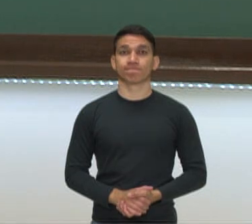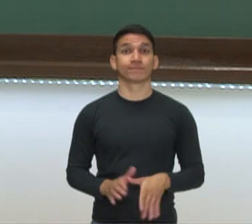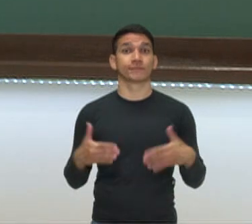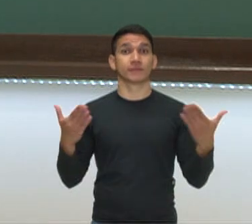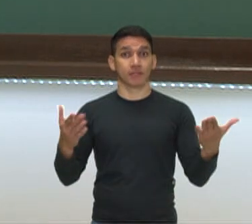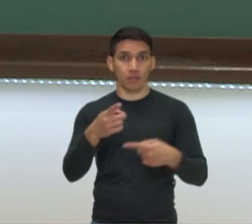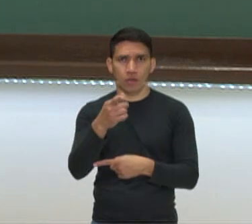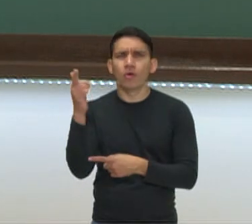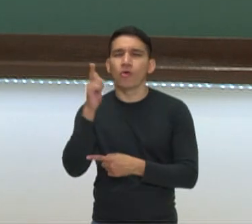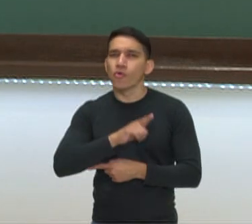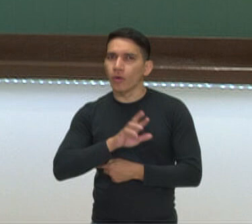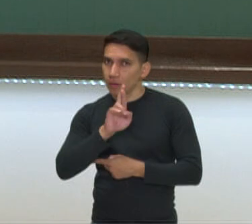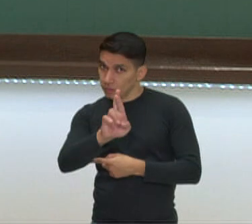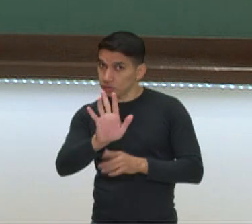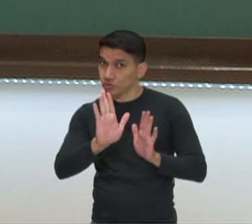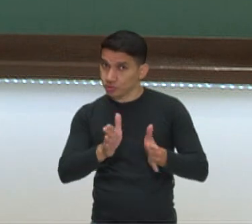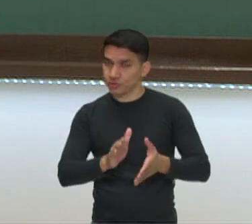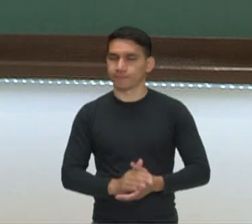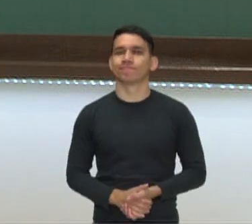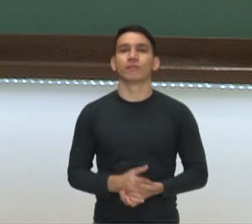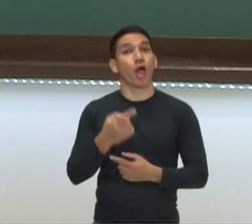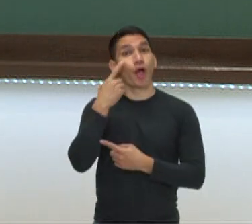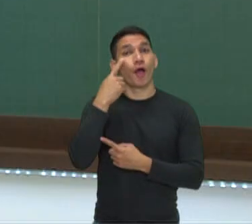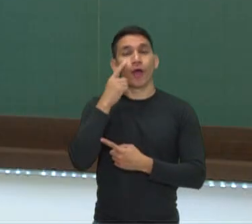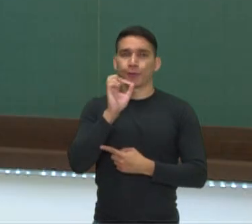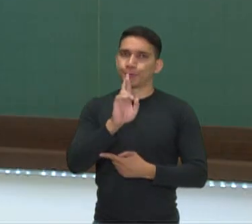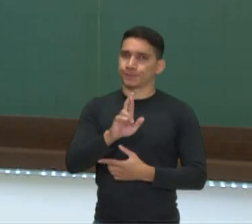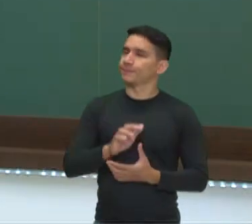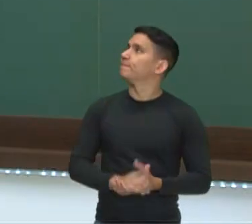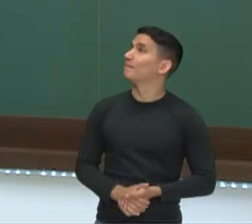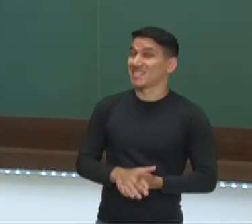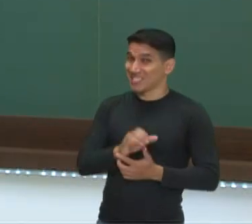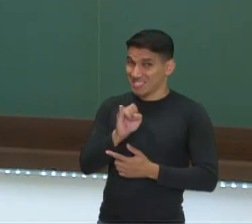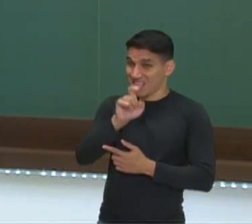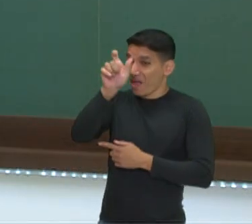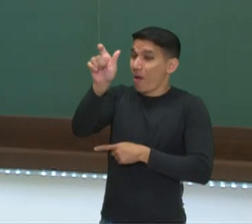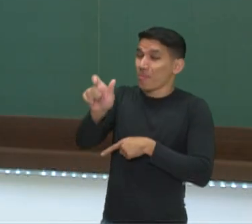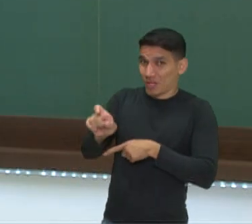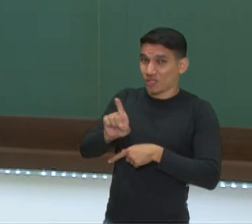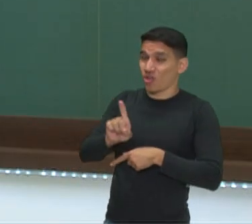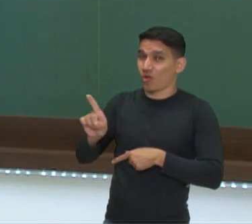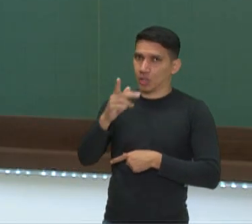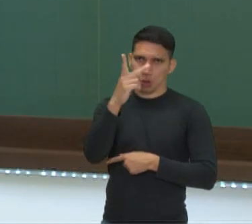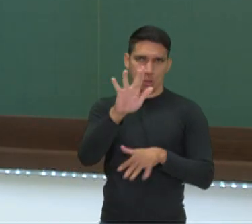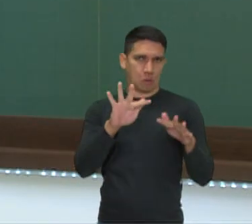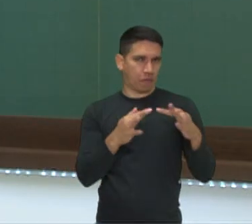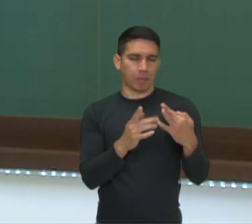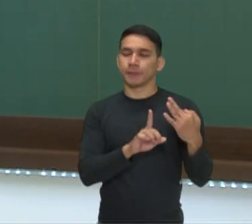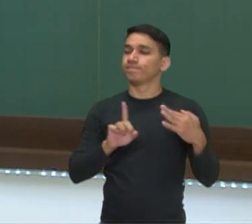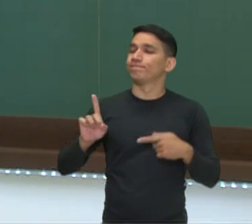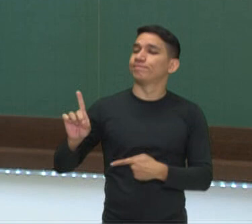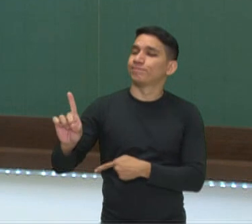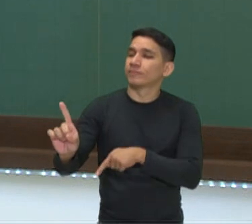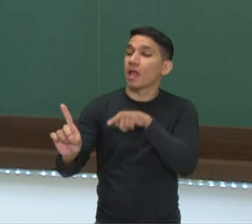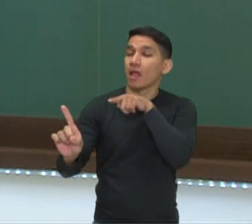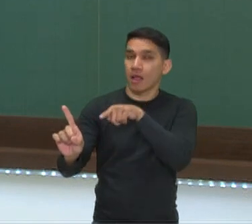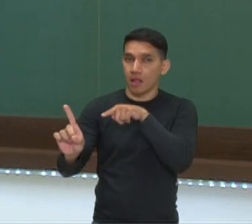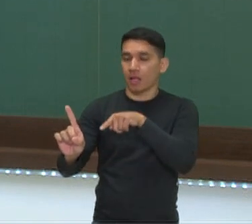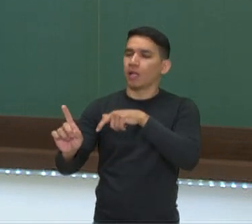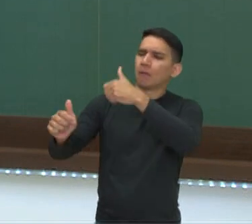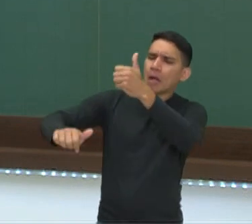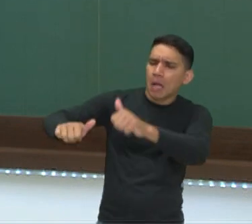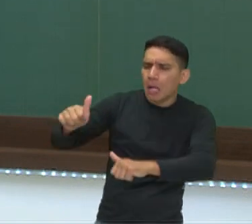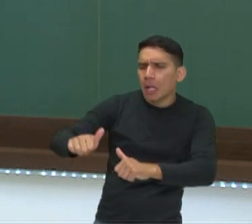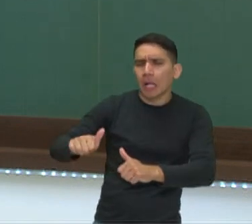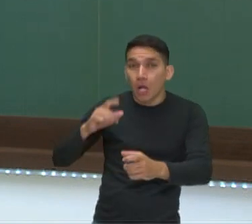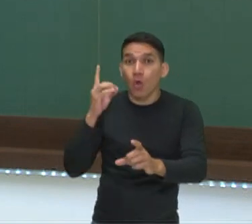E então, conseguiu responder? Olha só, se essa pessoa, esse seu parente, os cálculos renais